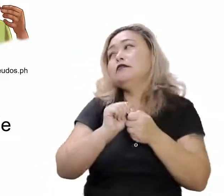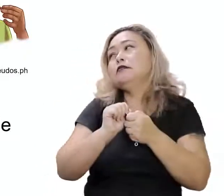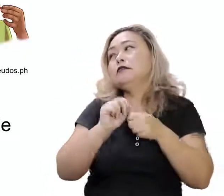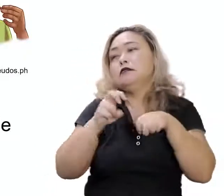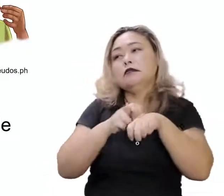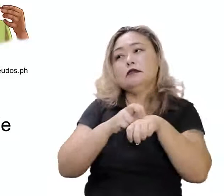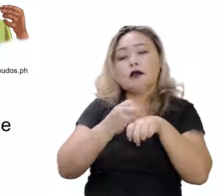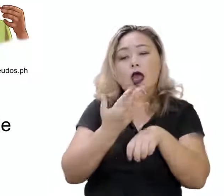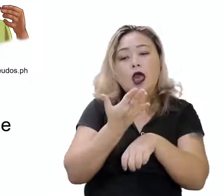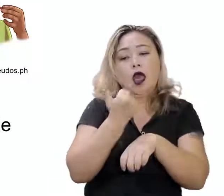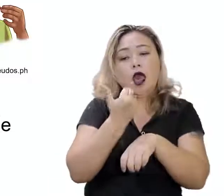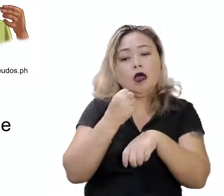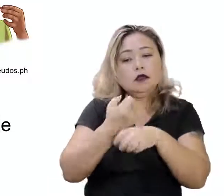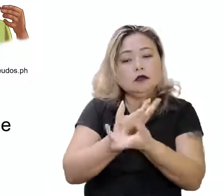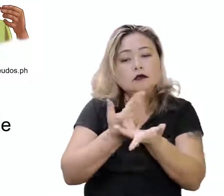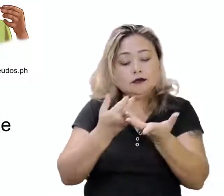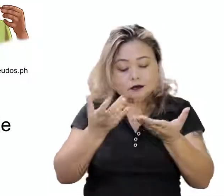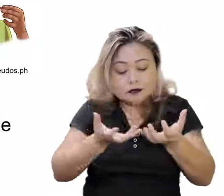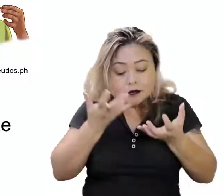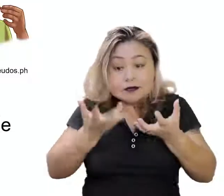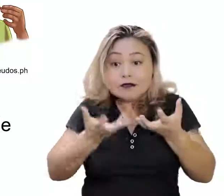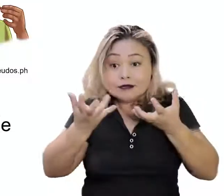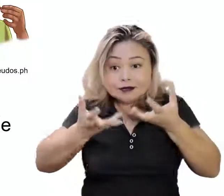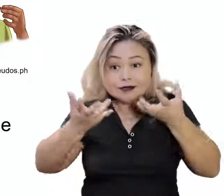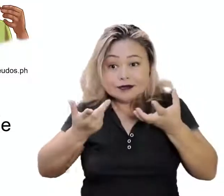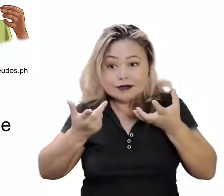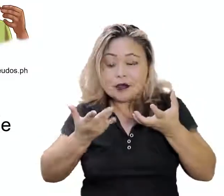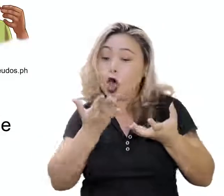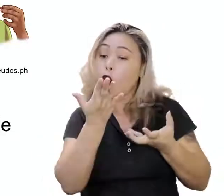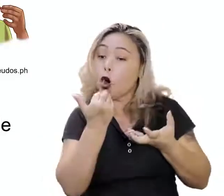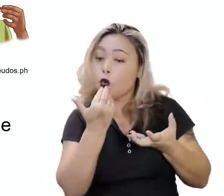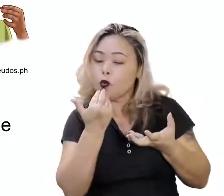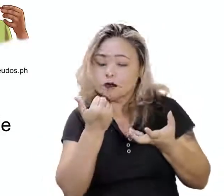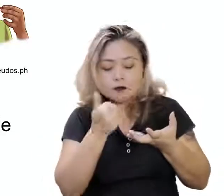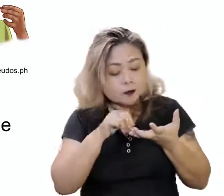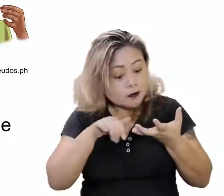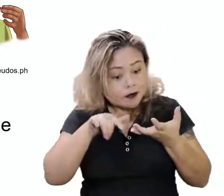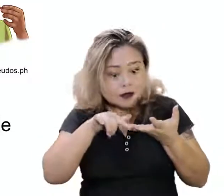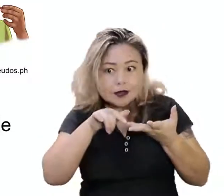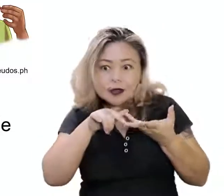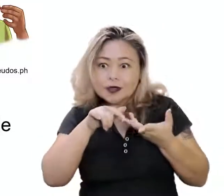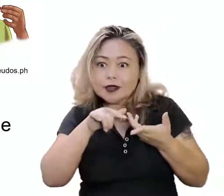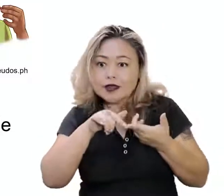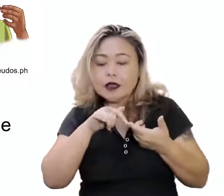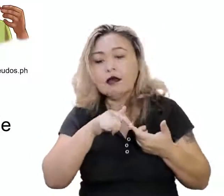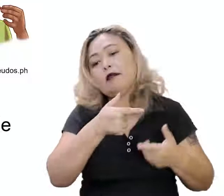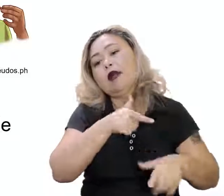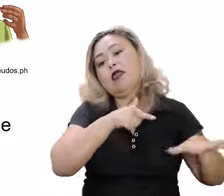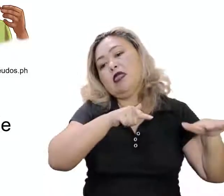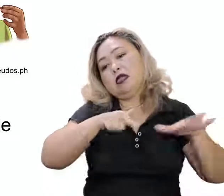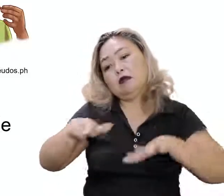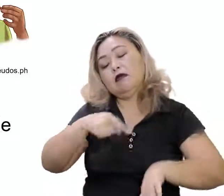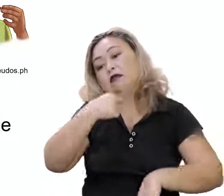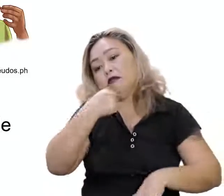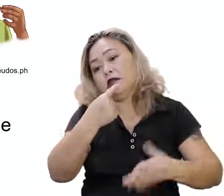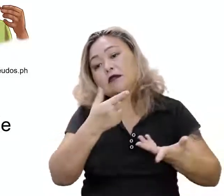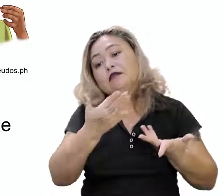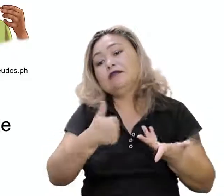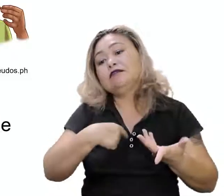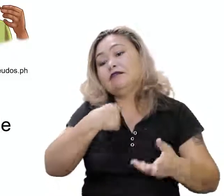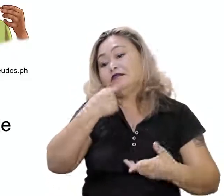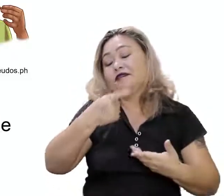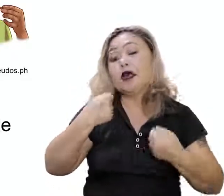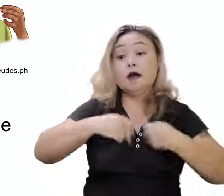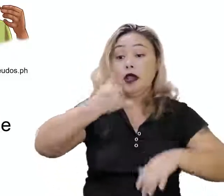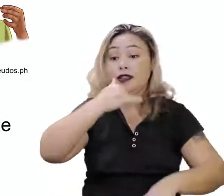Adelina? Eita, coisa boa! É tanta salada, só que a gente não vai passar uma semana comendo salada não, porque eu não aguento,